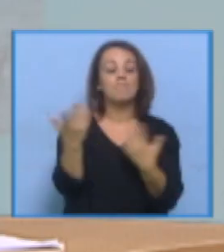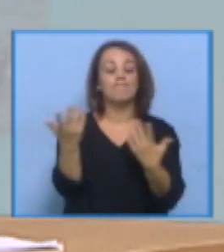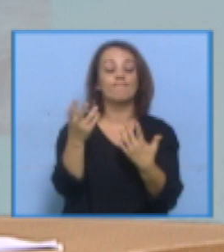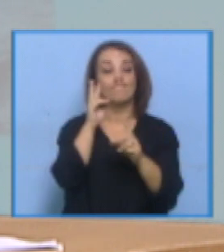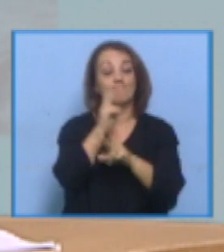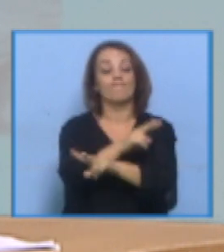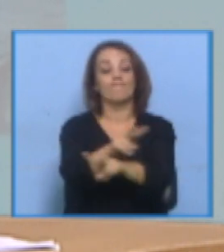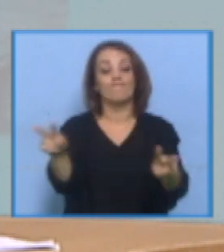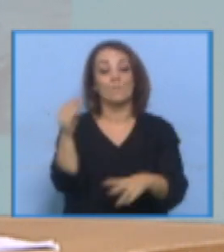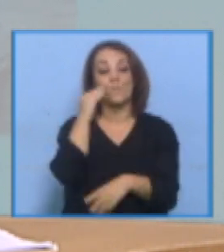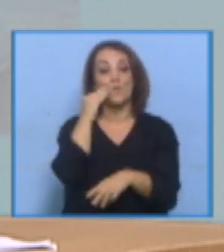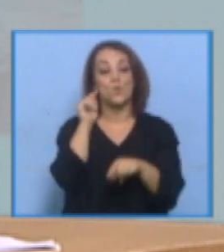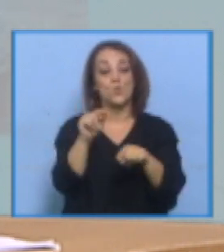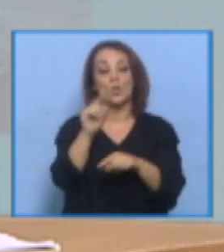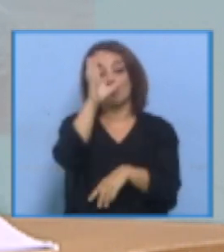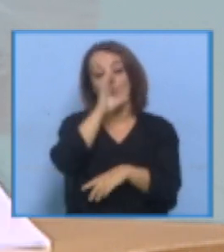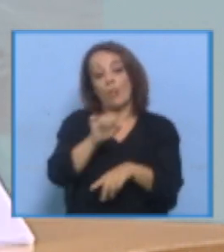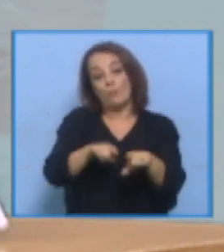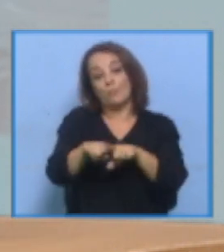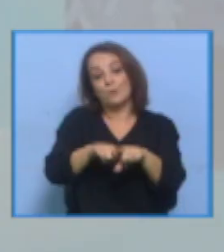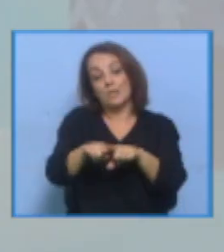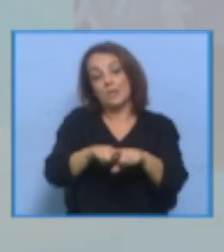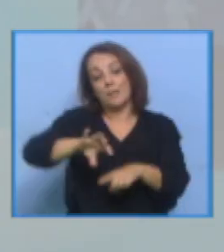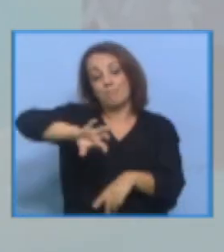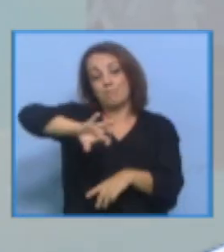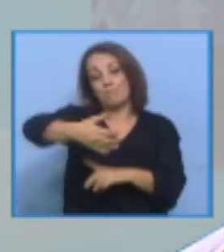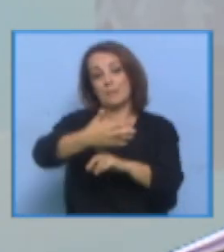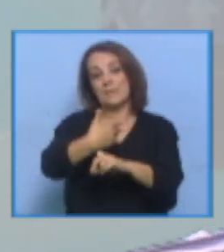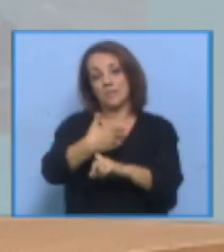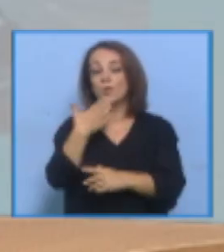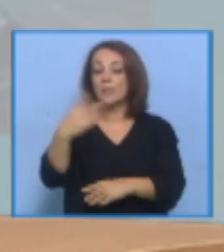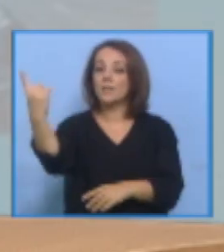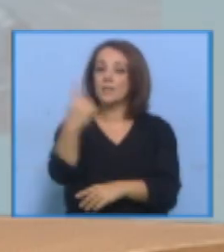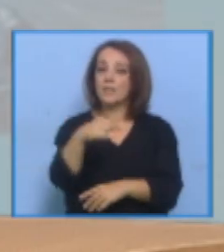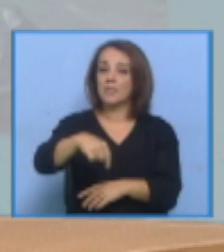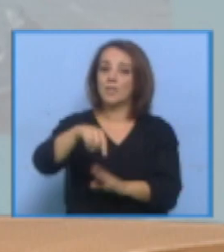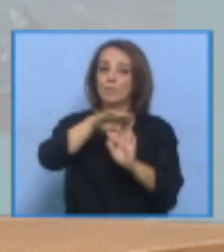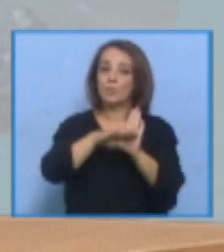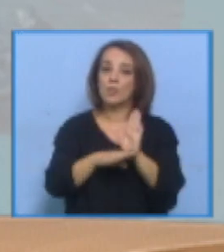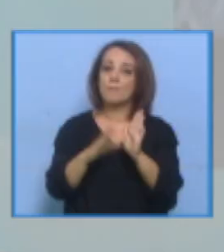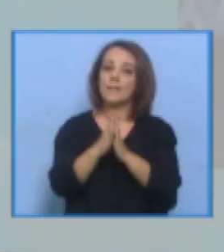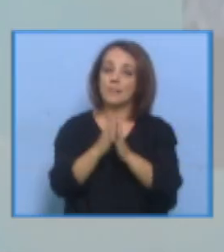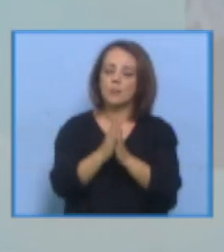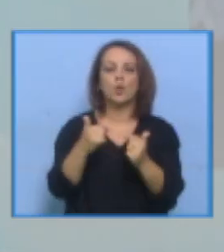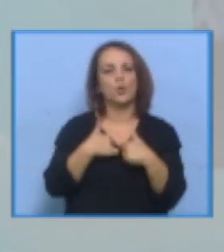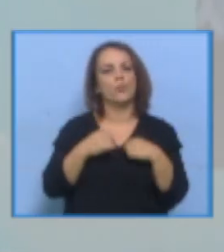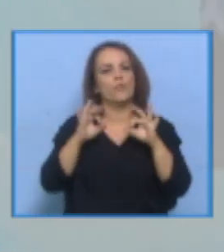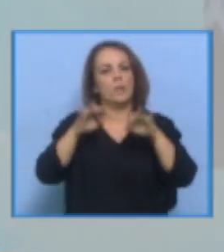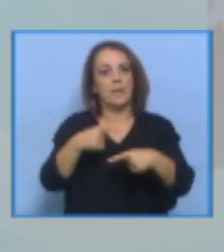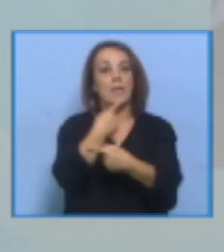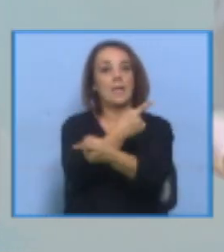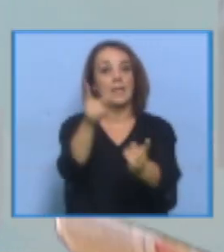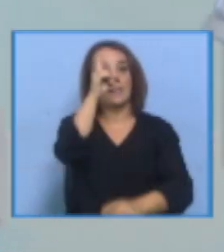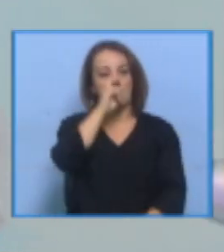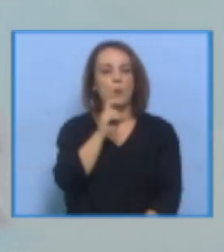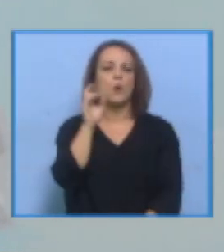do nosso Estado, da nossa política, também da nossa nação. Obrigado pela sua presença hoje aqui no programa Eclésia. Eu termino a recordar que hoje à